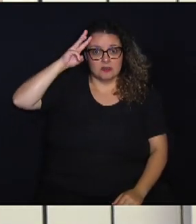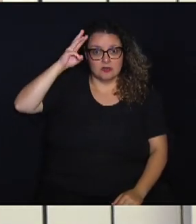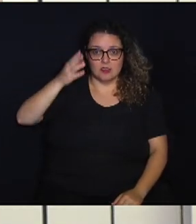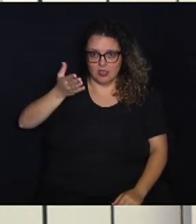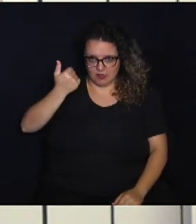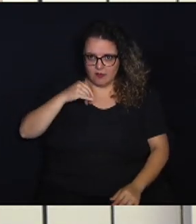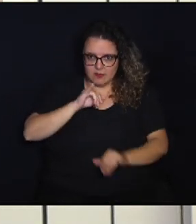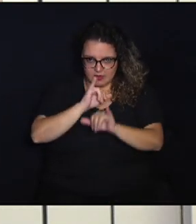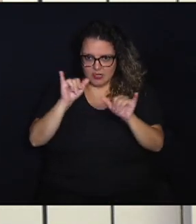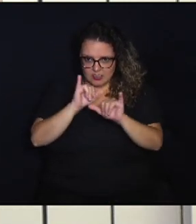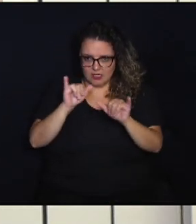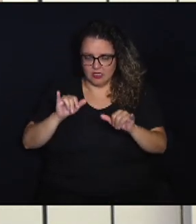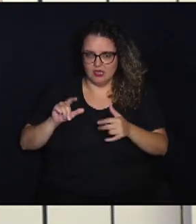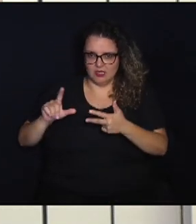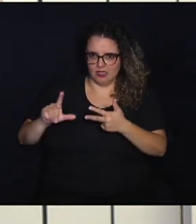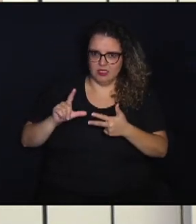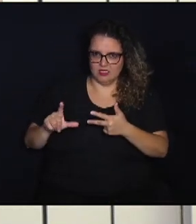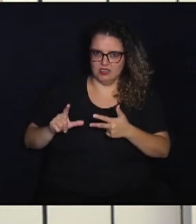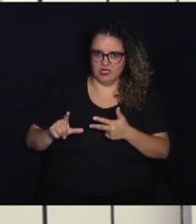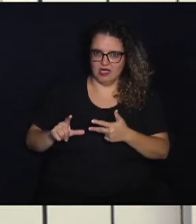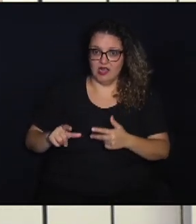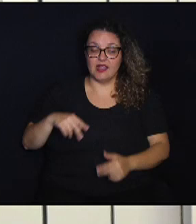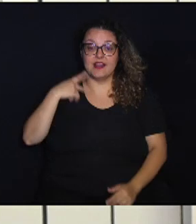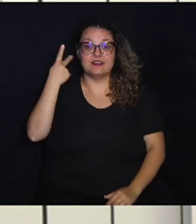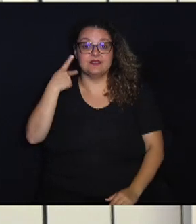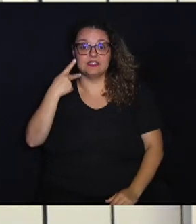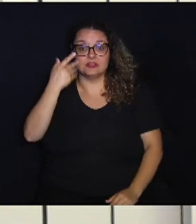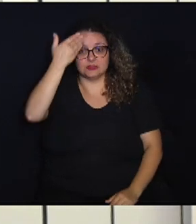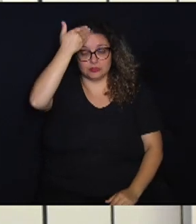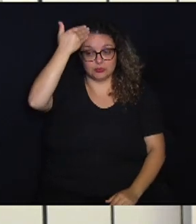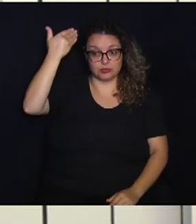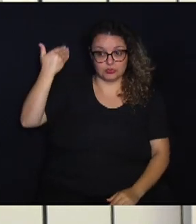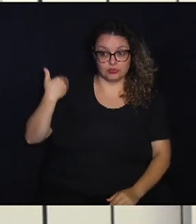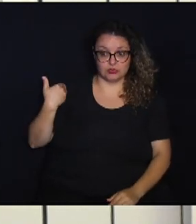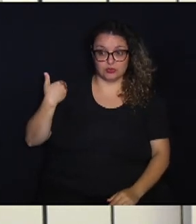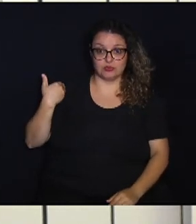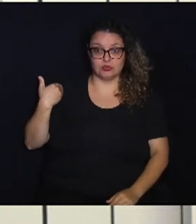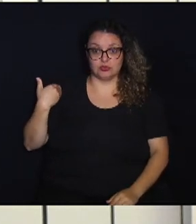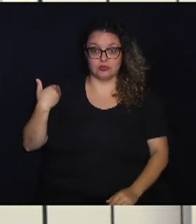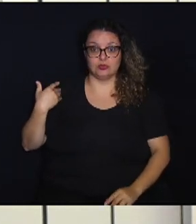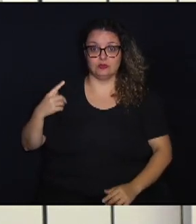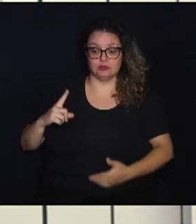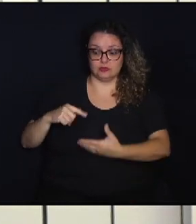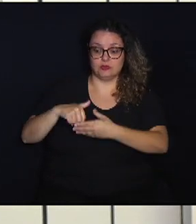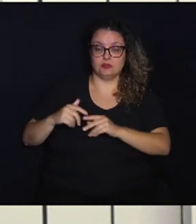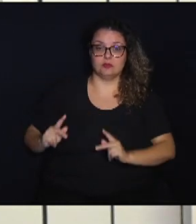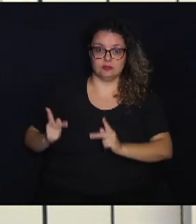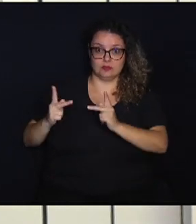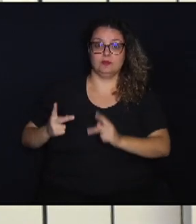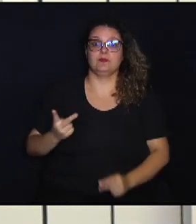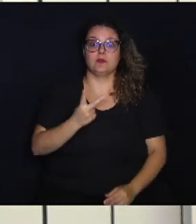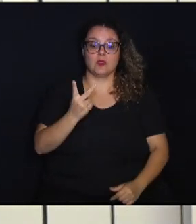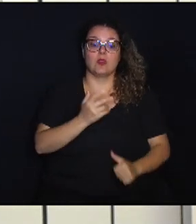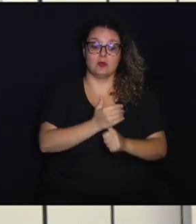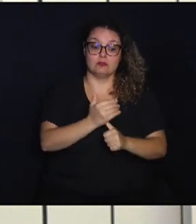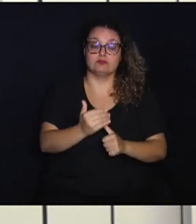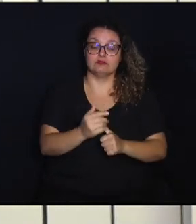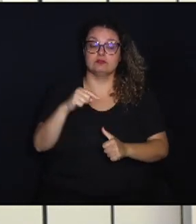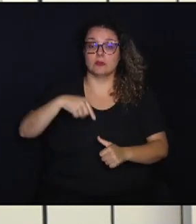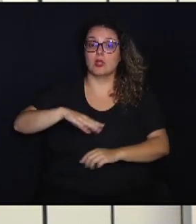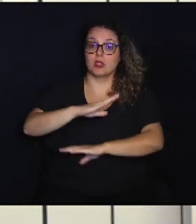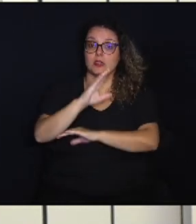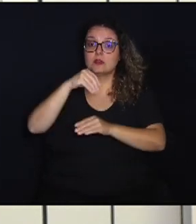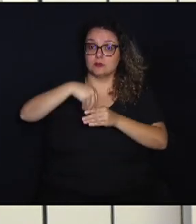com as notícias do Legislativo. A vereadora Débora Palermo foi eleita para o segundo mandato consecutivo aqui na